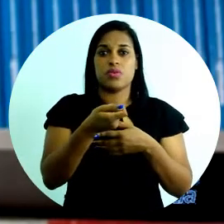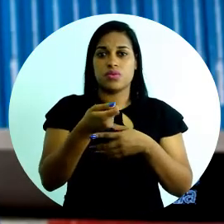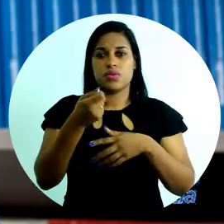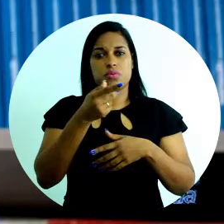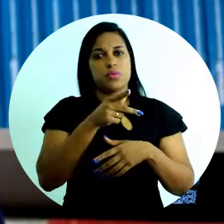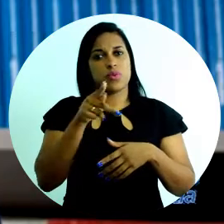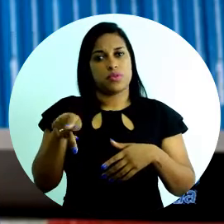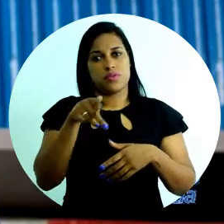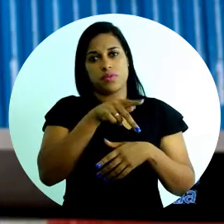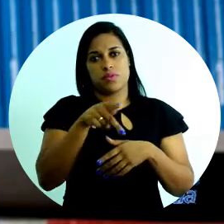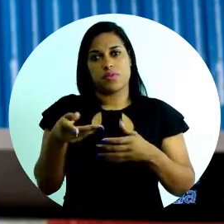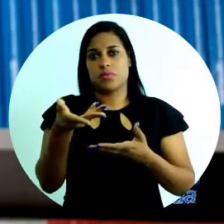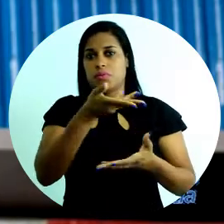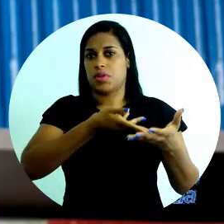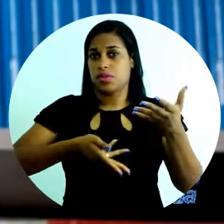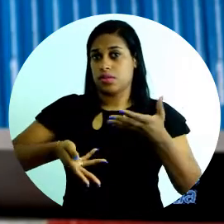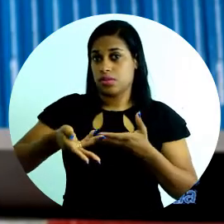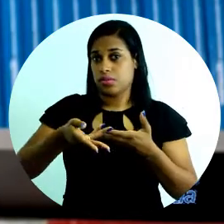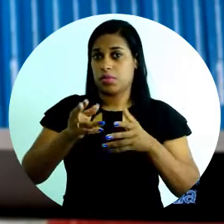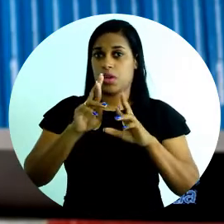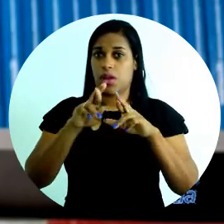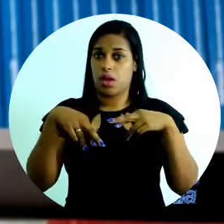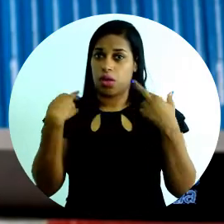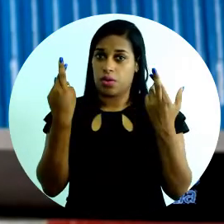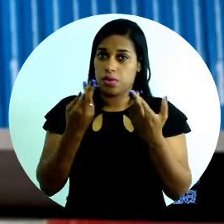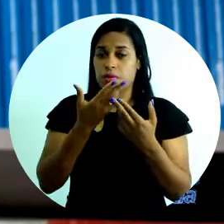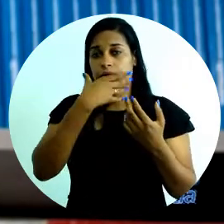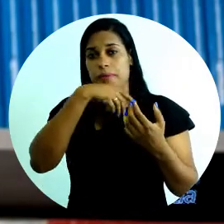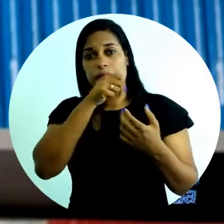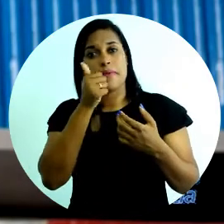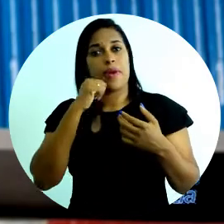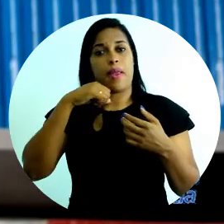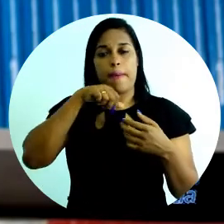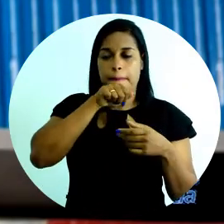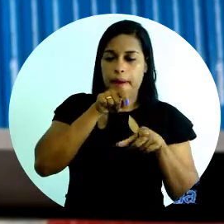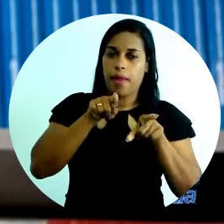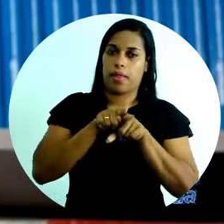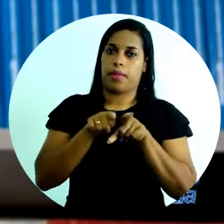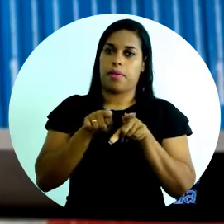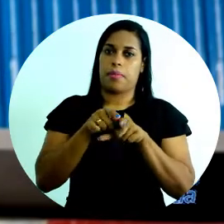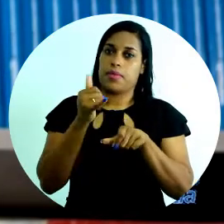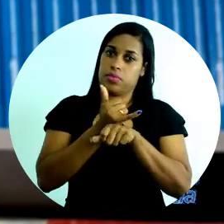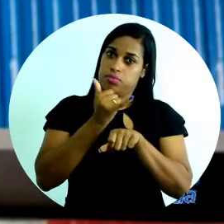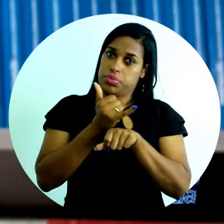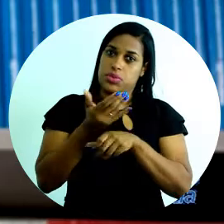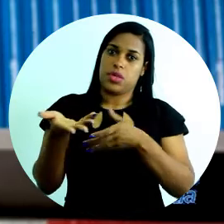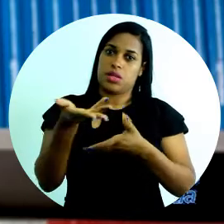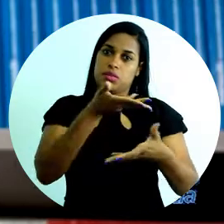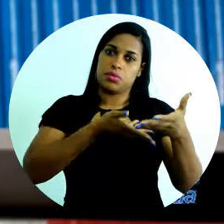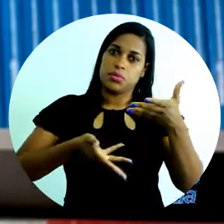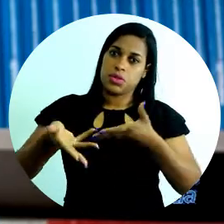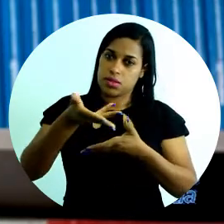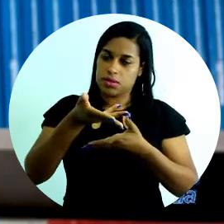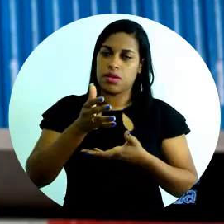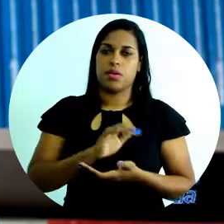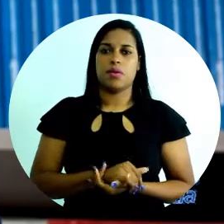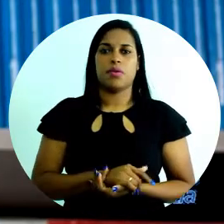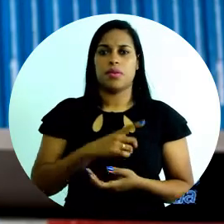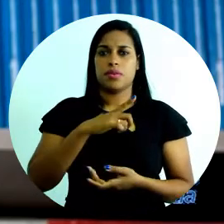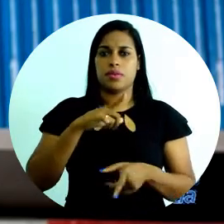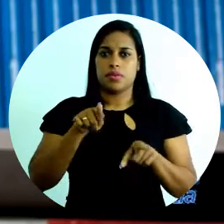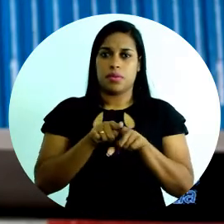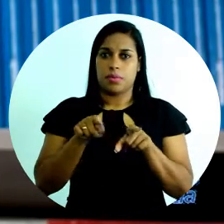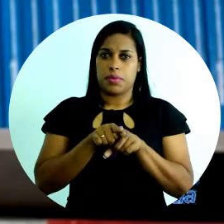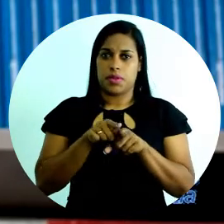todos os professores participam, né? A reuniões de pais, né, é outro instrumento de participação de todos os pais participam.